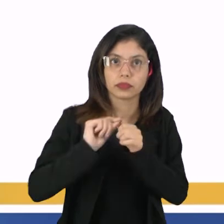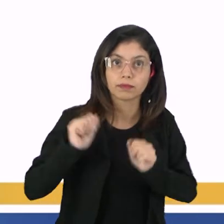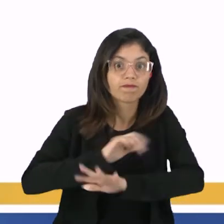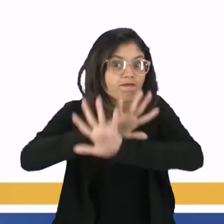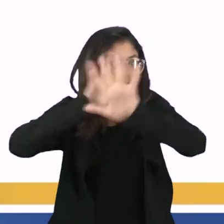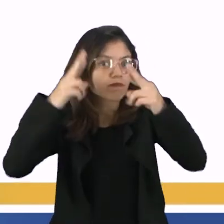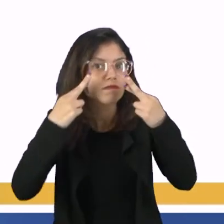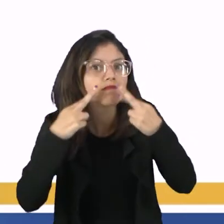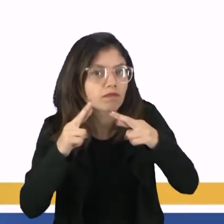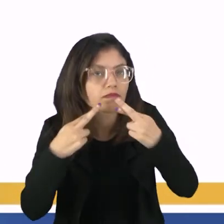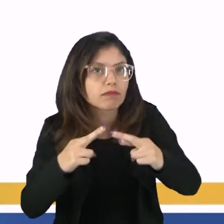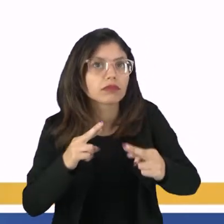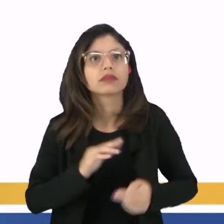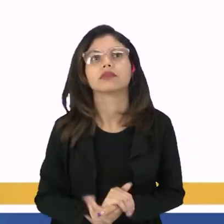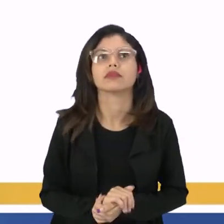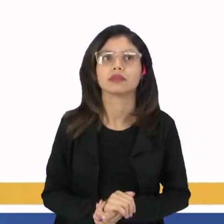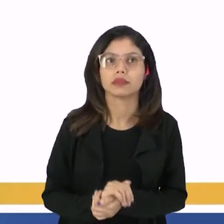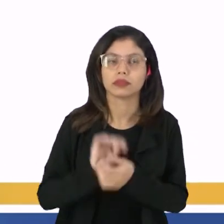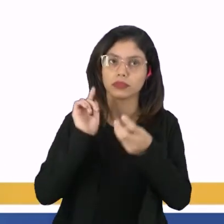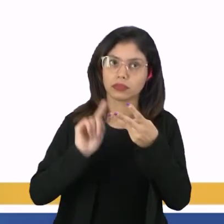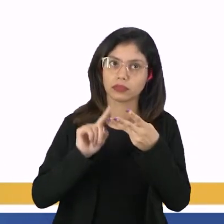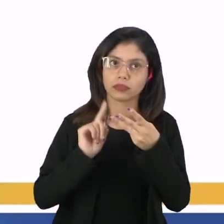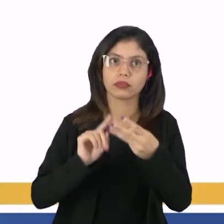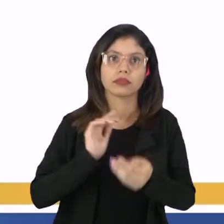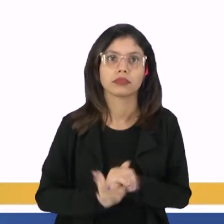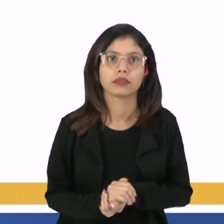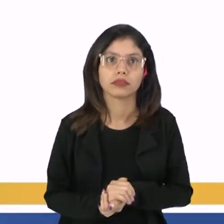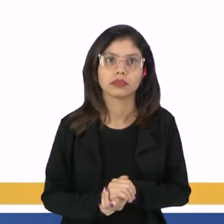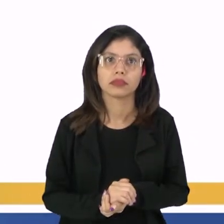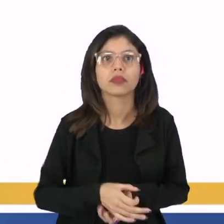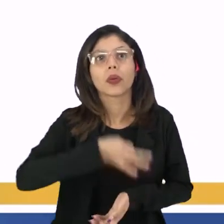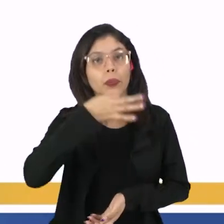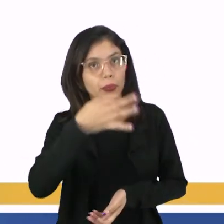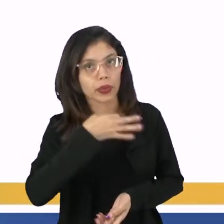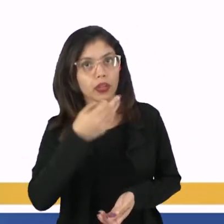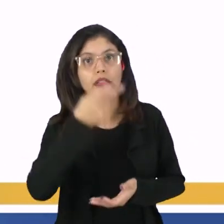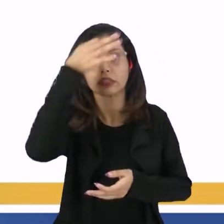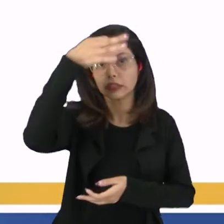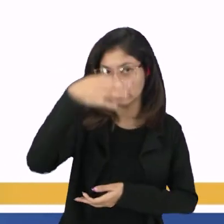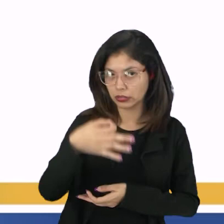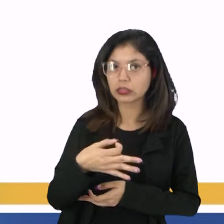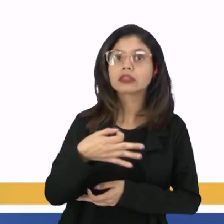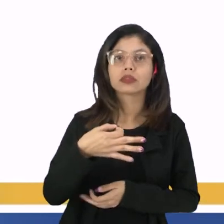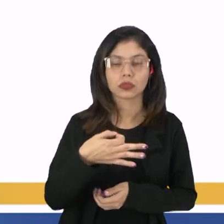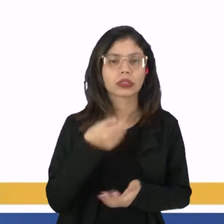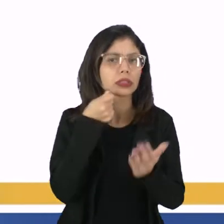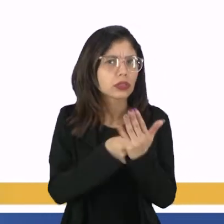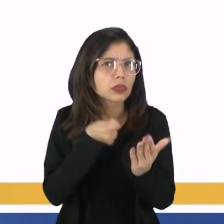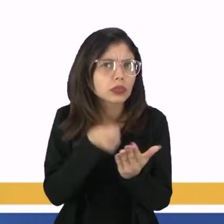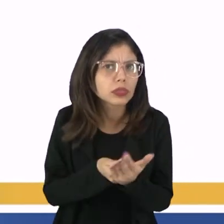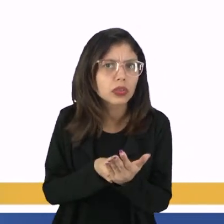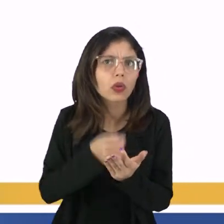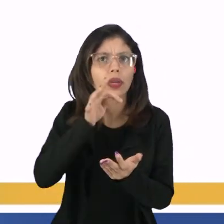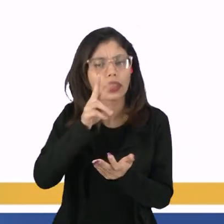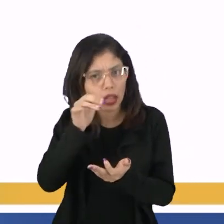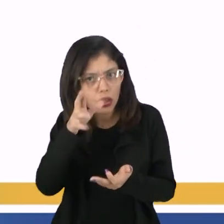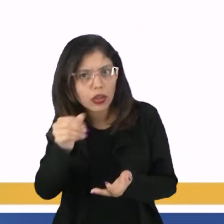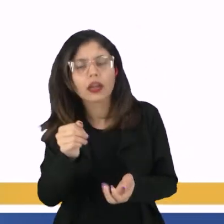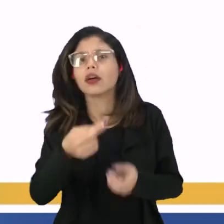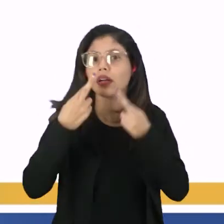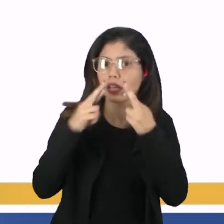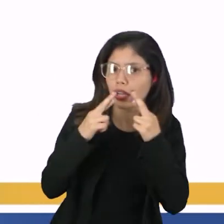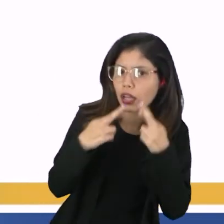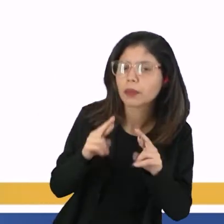formular claramente a reclamação. E, por fim, argumentar adequadamente para convencer. Lembrando que a carta